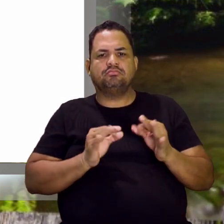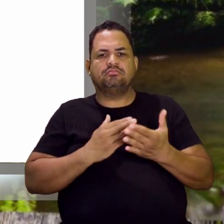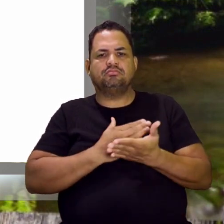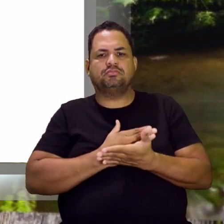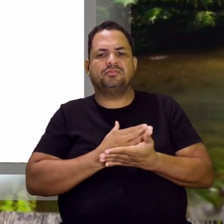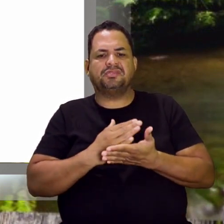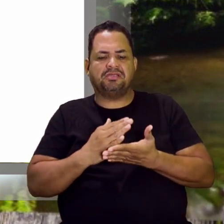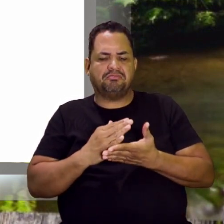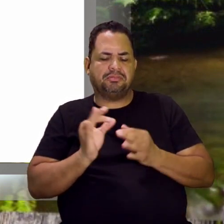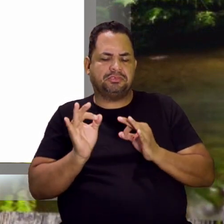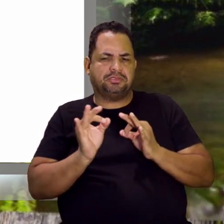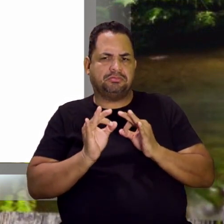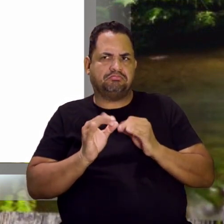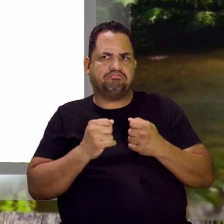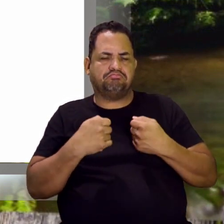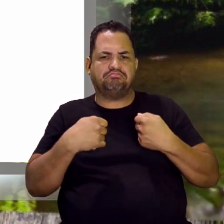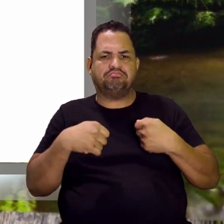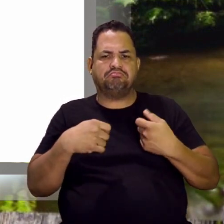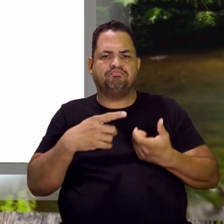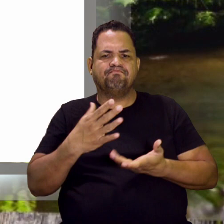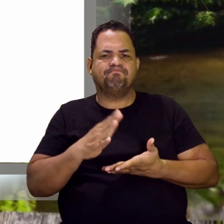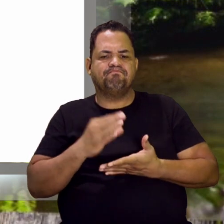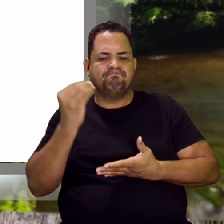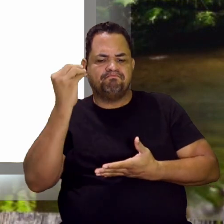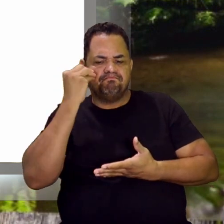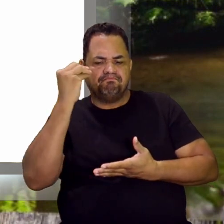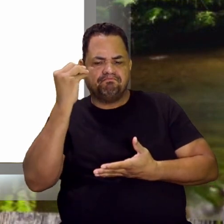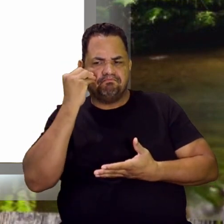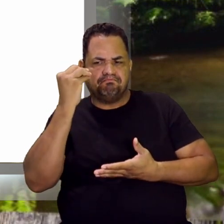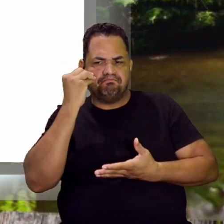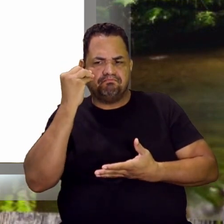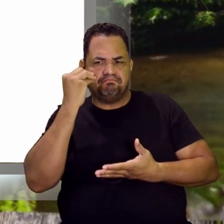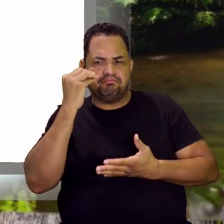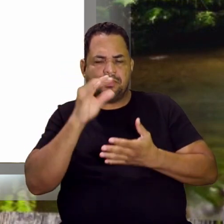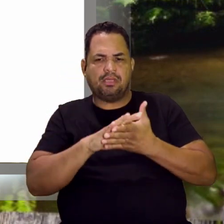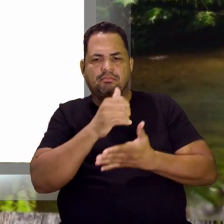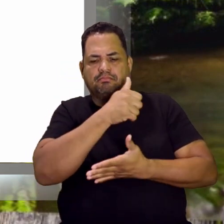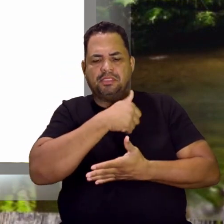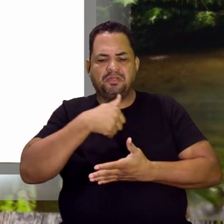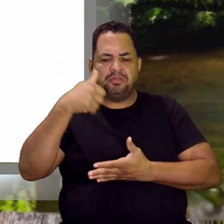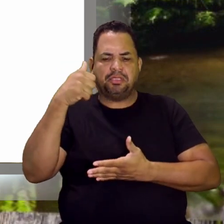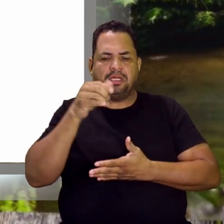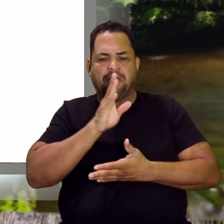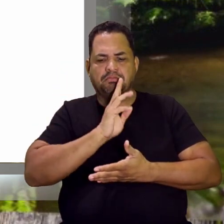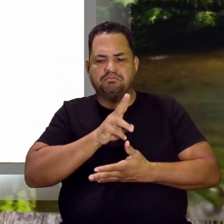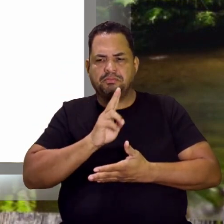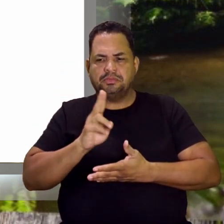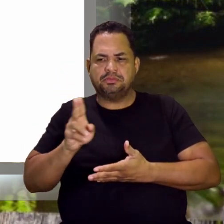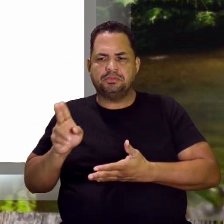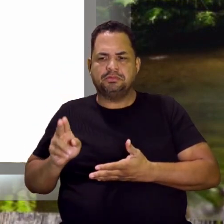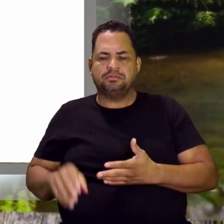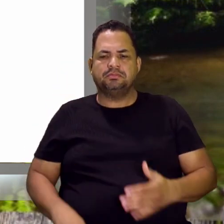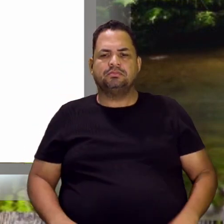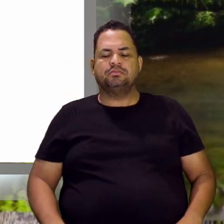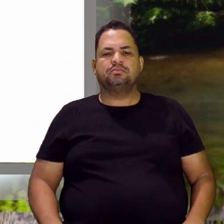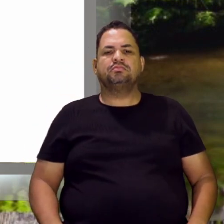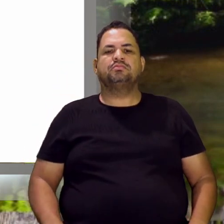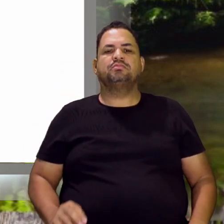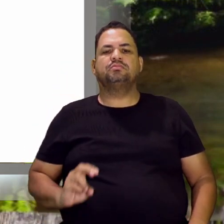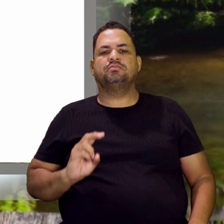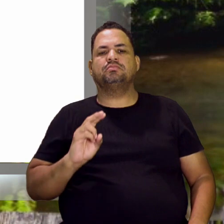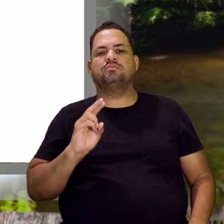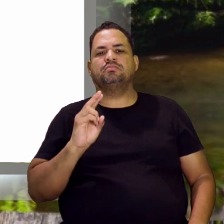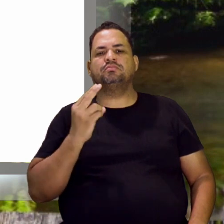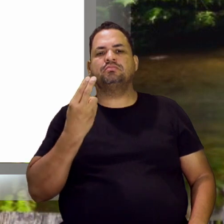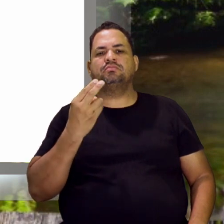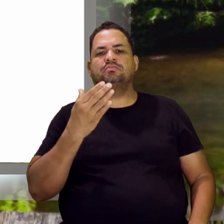uma necessidade de tentar melhorar, por exemplo, um determinado processo, né? Ou